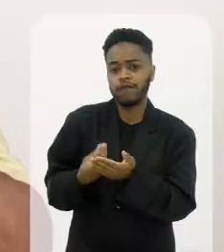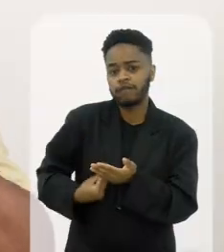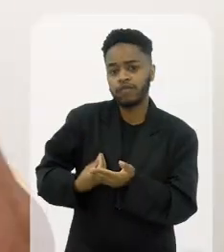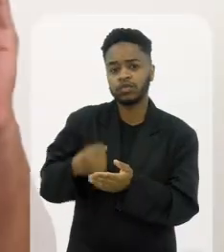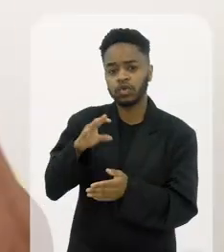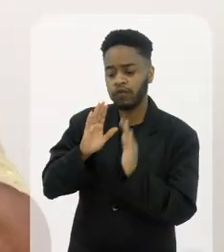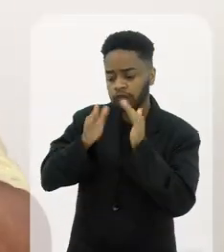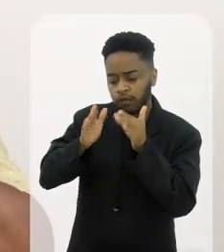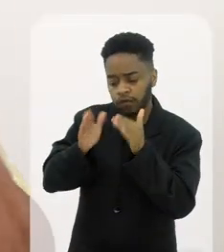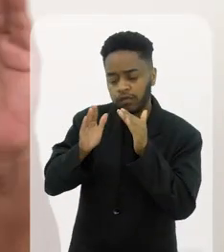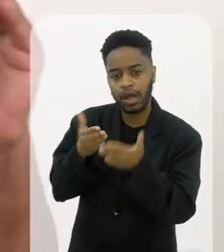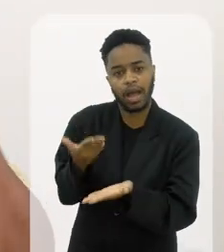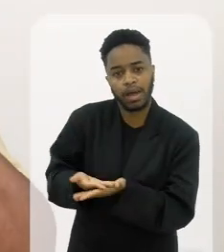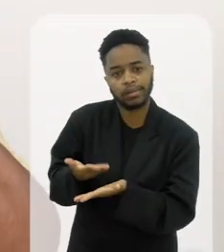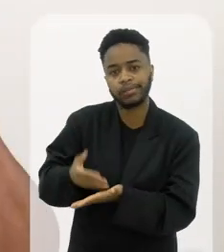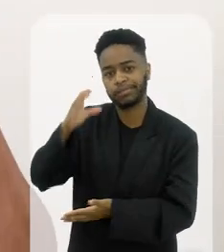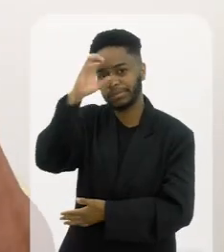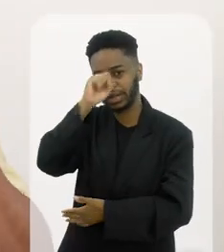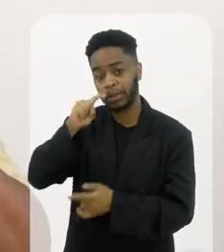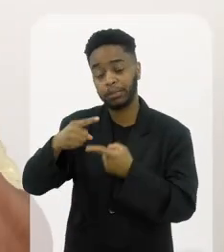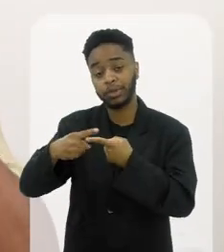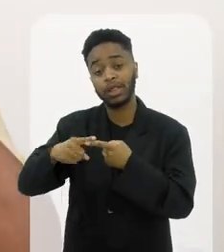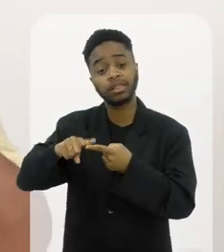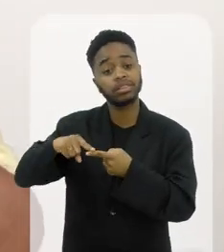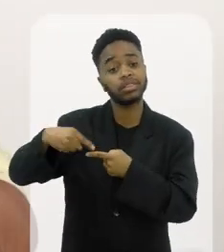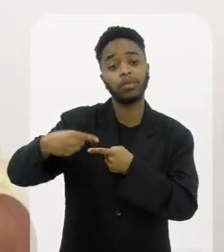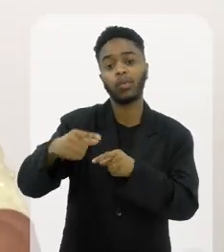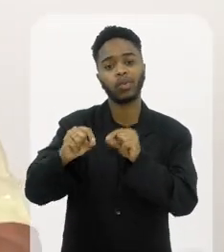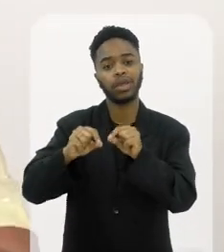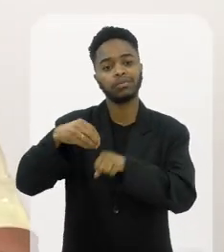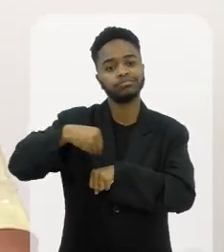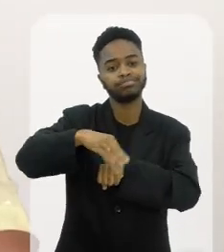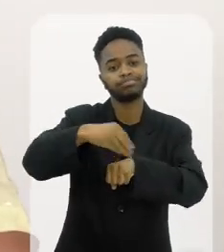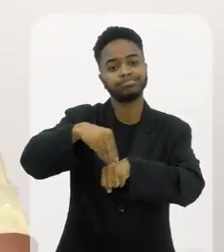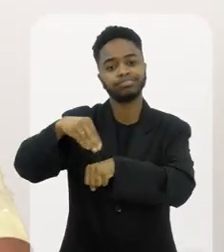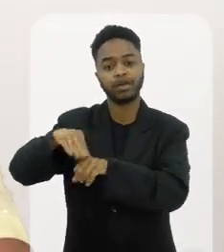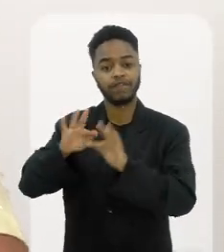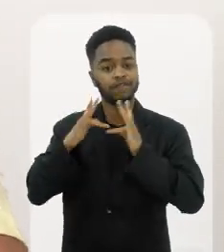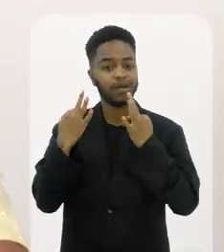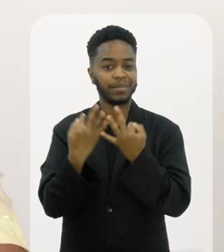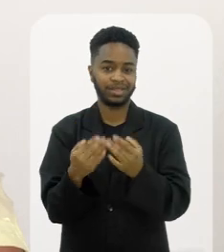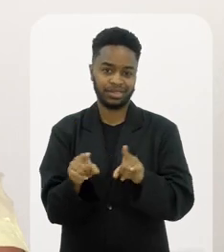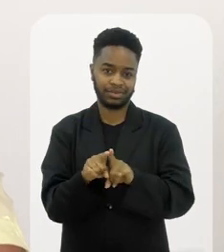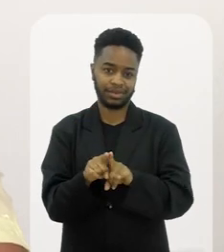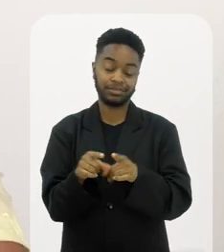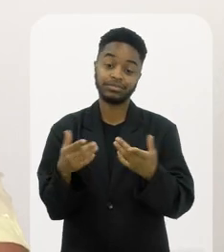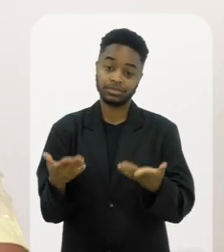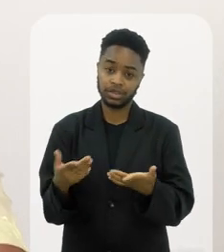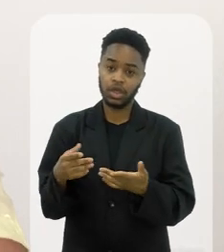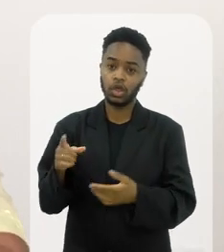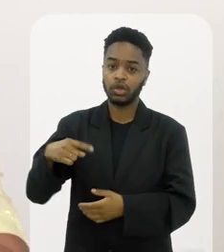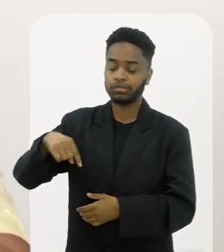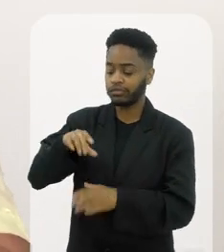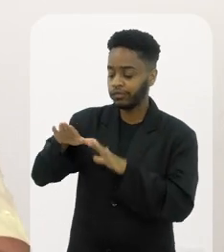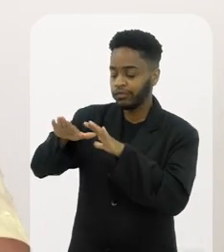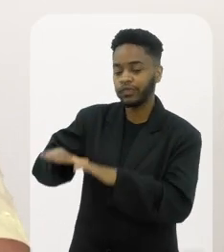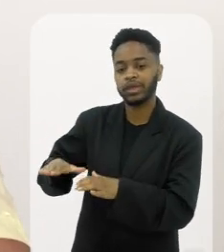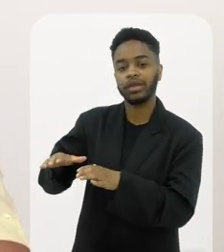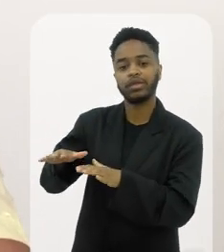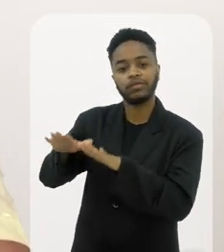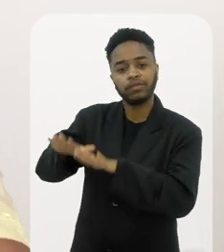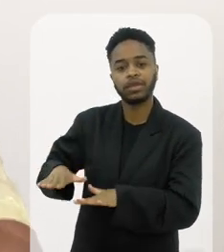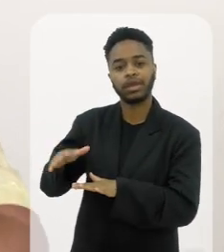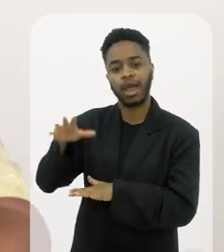monástica, ficam ali só no serviço, aprendendo tudo, porque depois é isso que eles vão passar para a família. Que a ideia é que você possa reproduzir